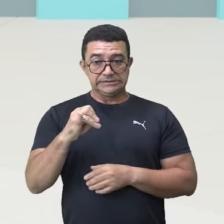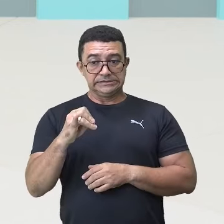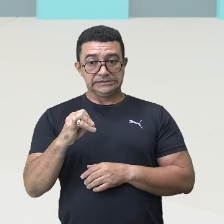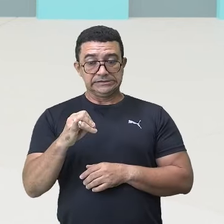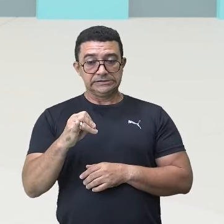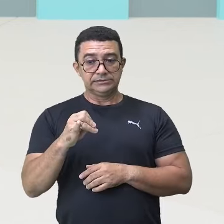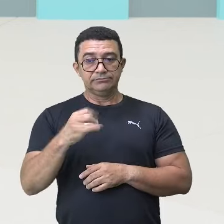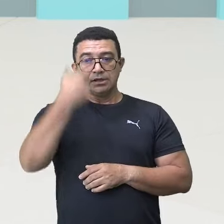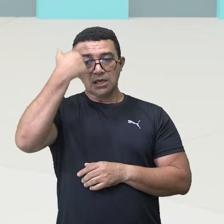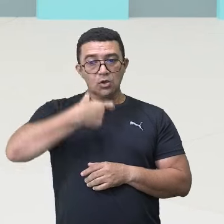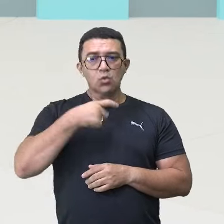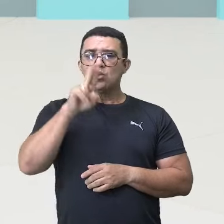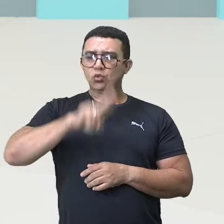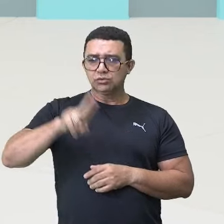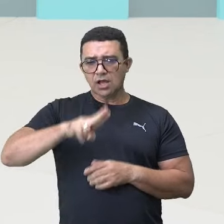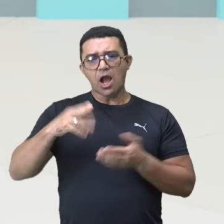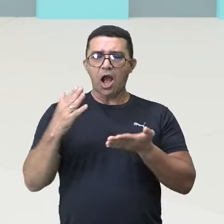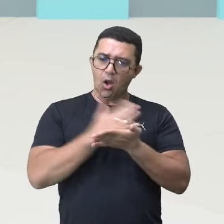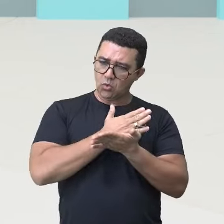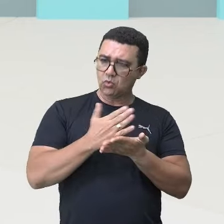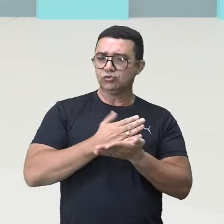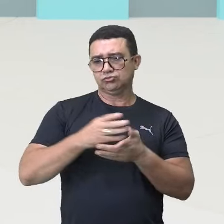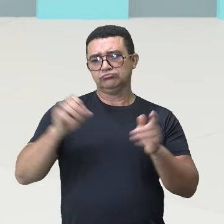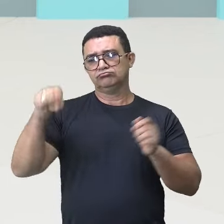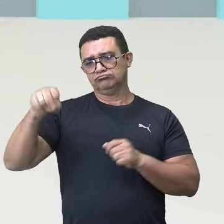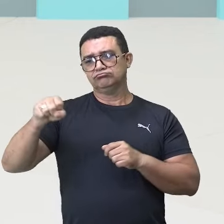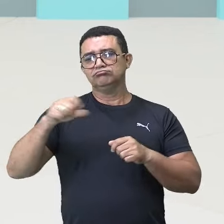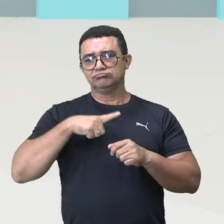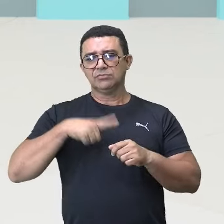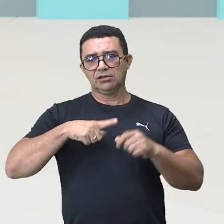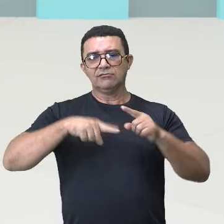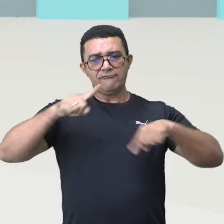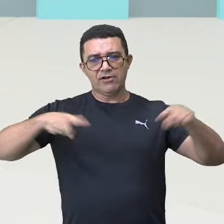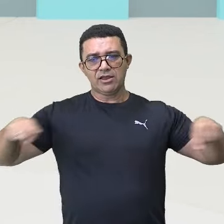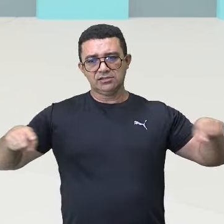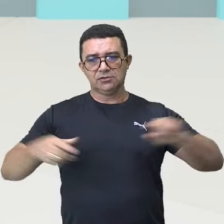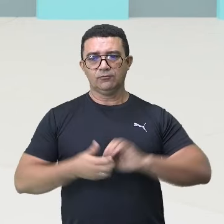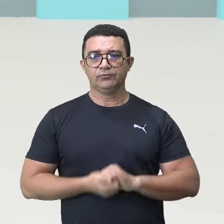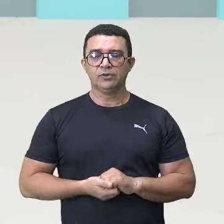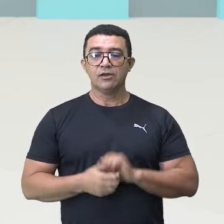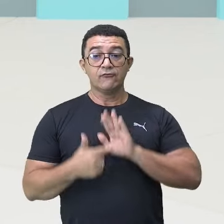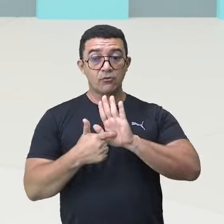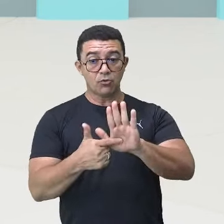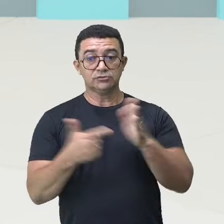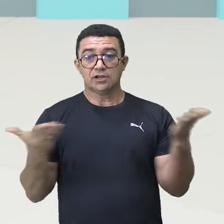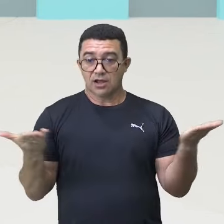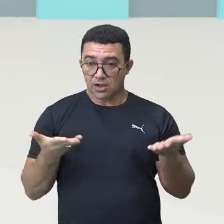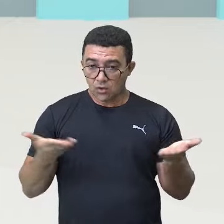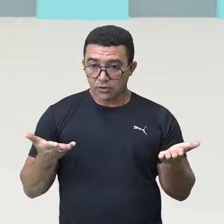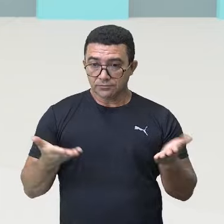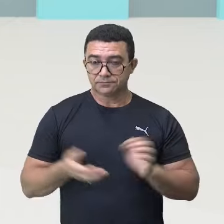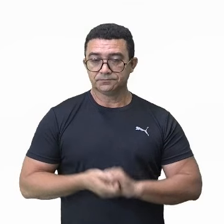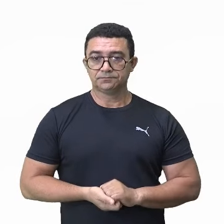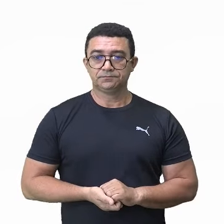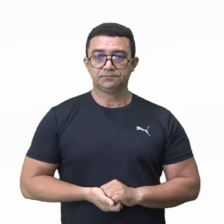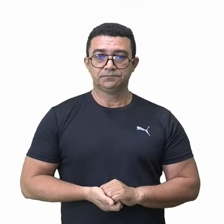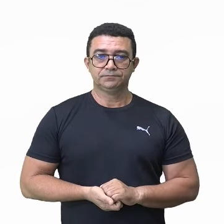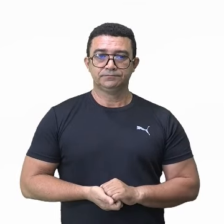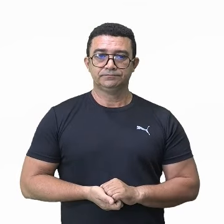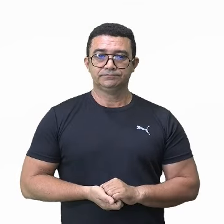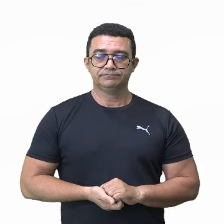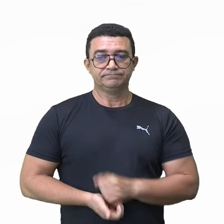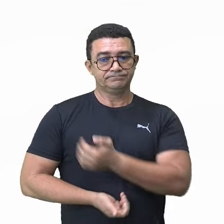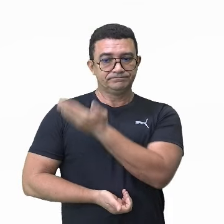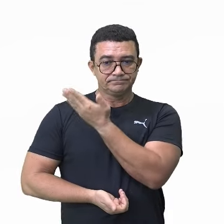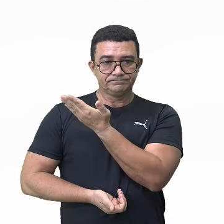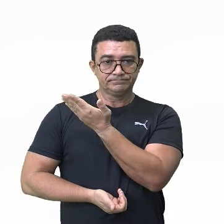outros que variassem aí nós veríamos a variação que é o caso que eu vou mostrar agora acompanhe aí comigo então vocês